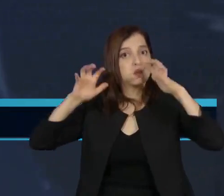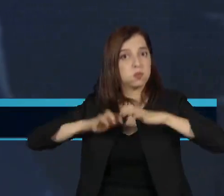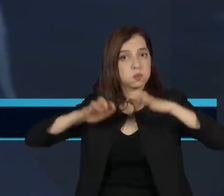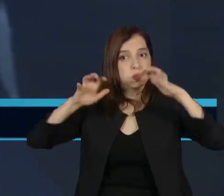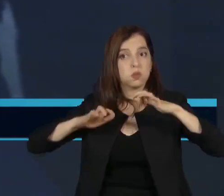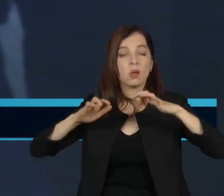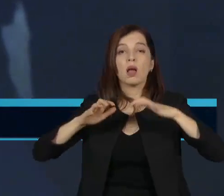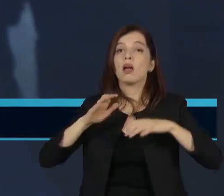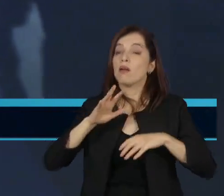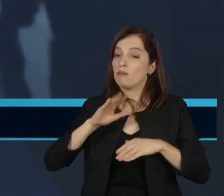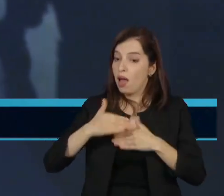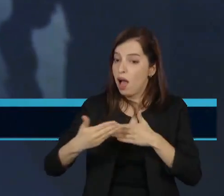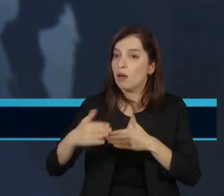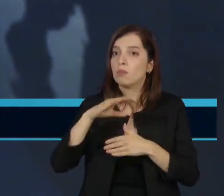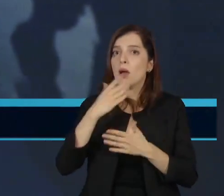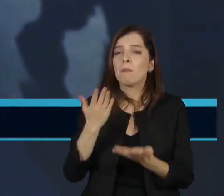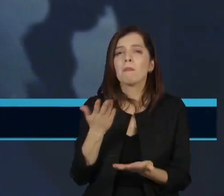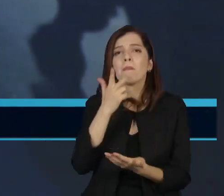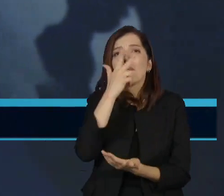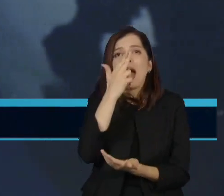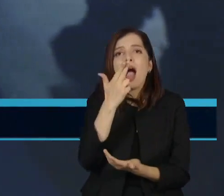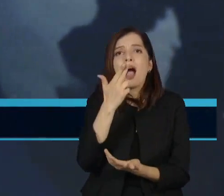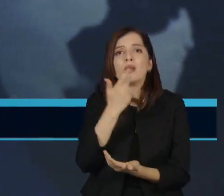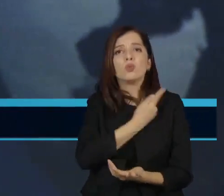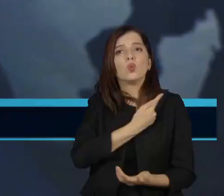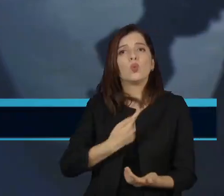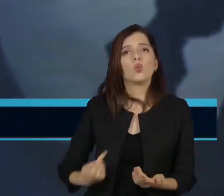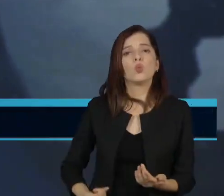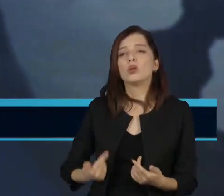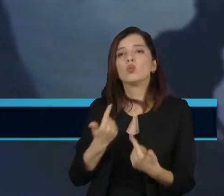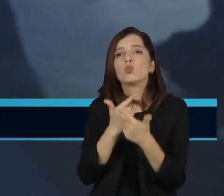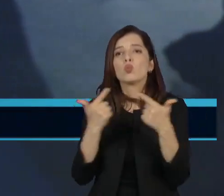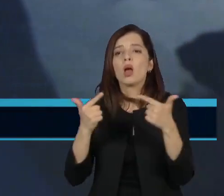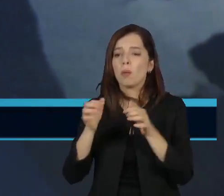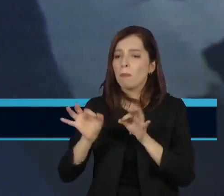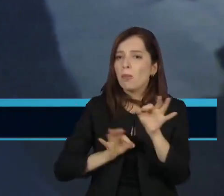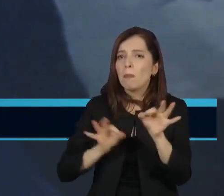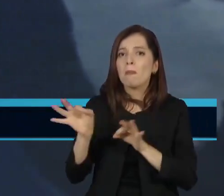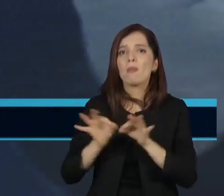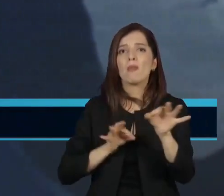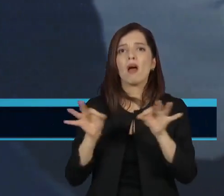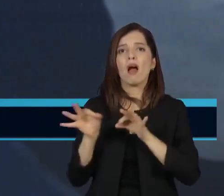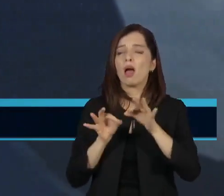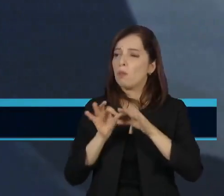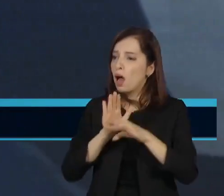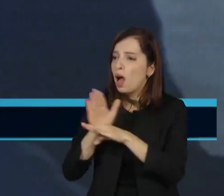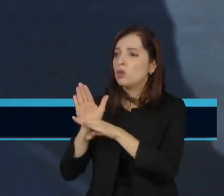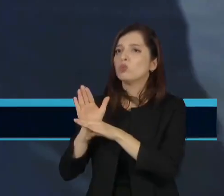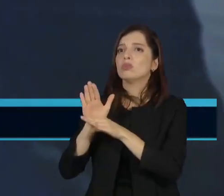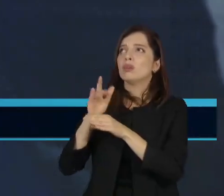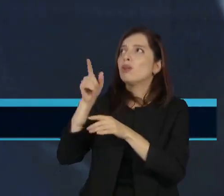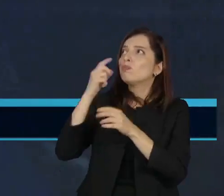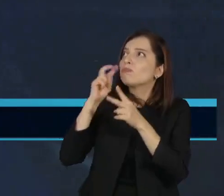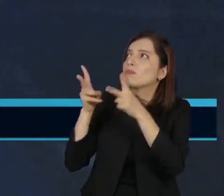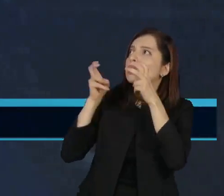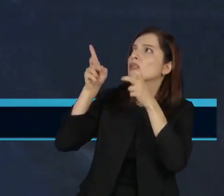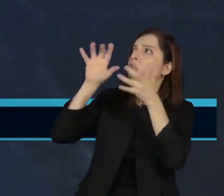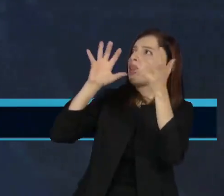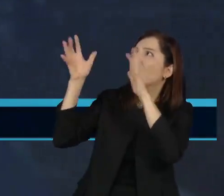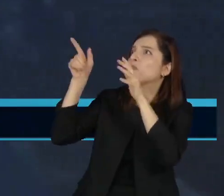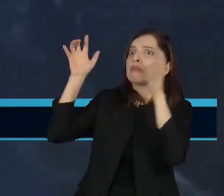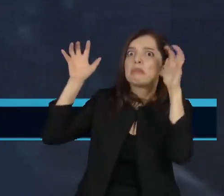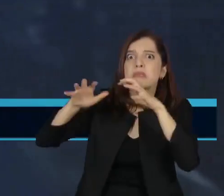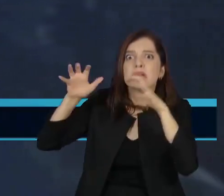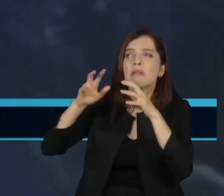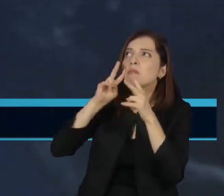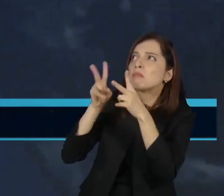governos têm ignorado em seus planejamentos os estudos que mostram que a alteração do clima já afetou o nosso regime pluviométrico.